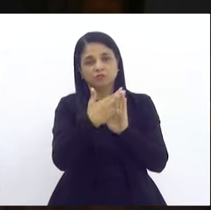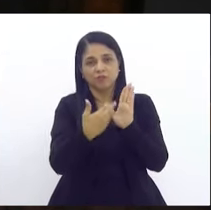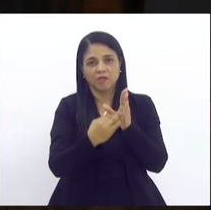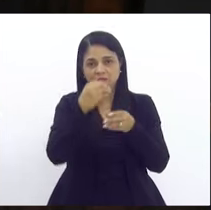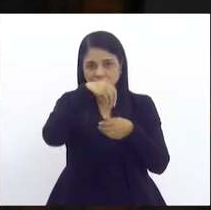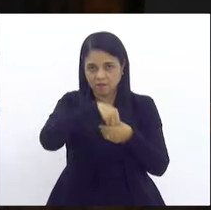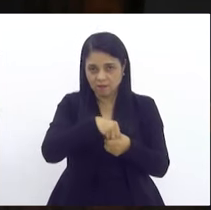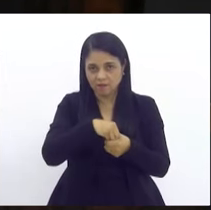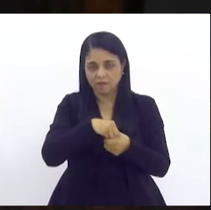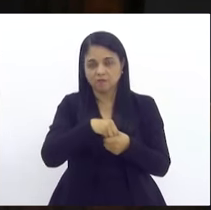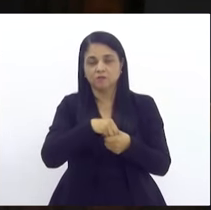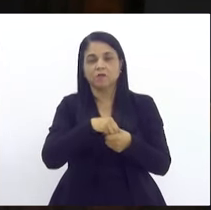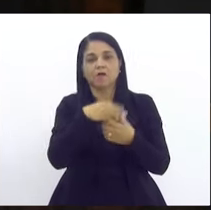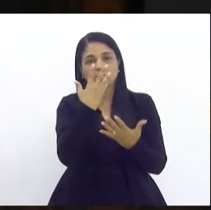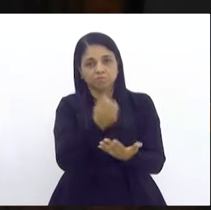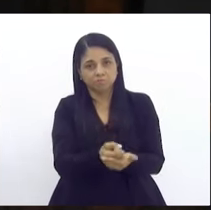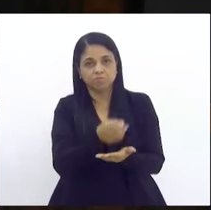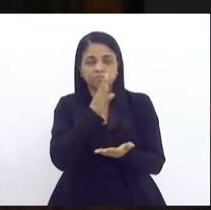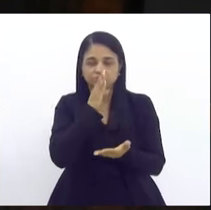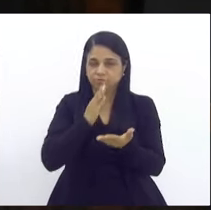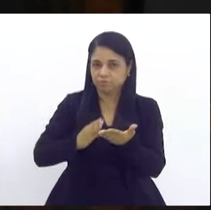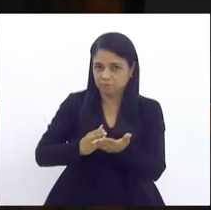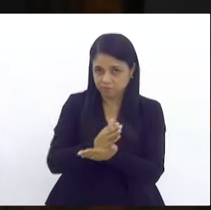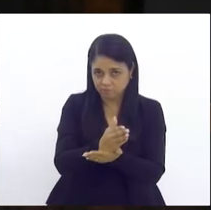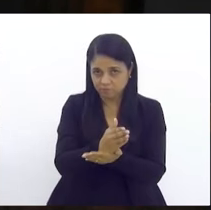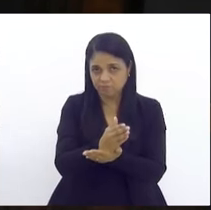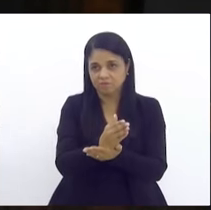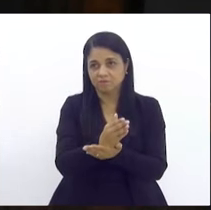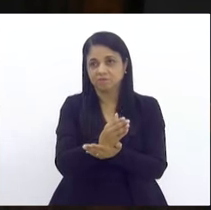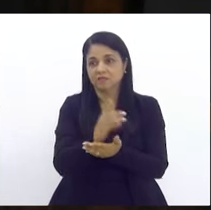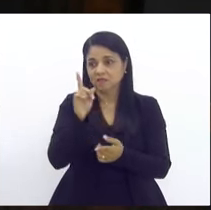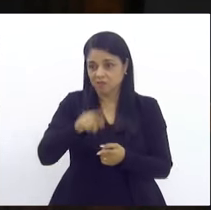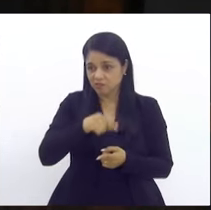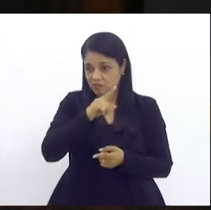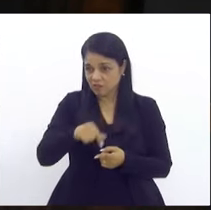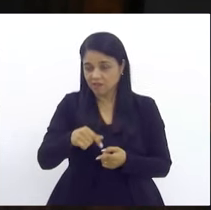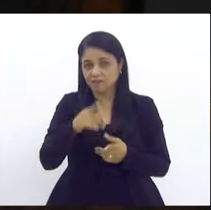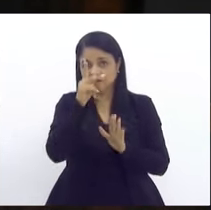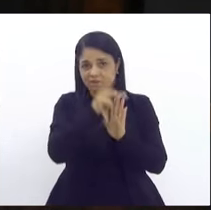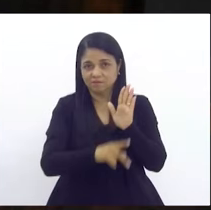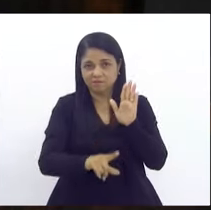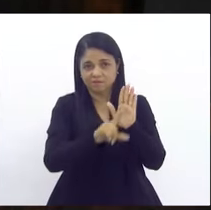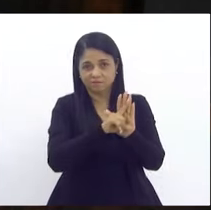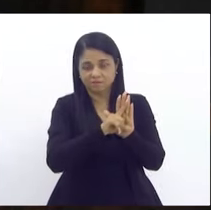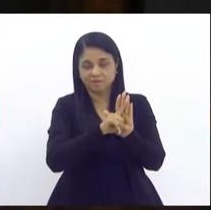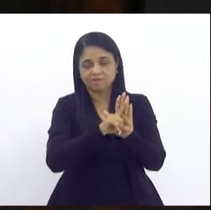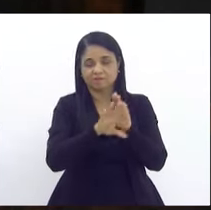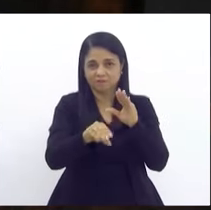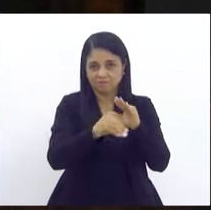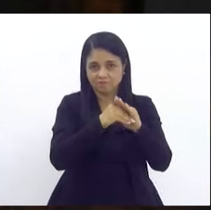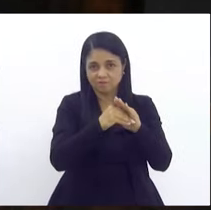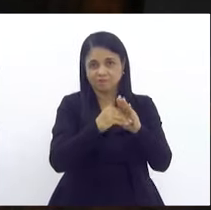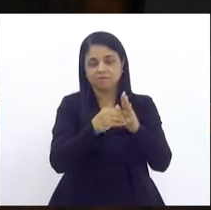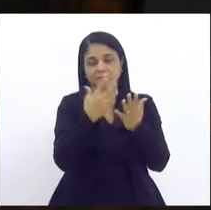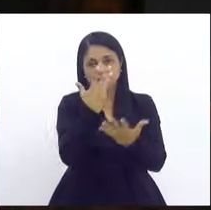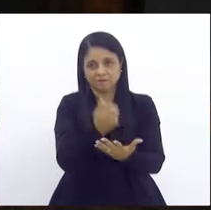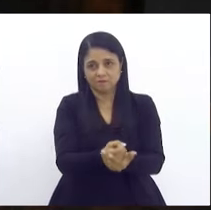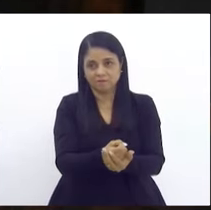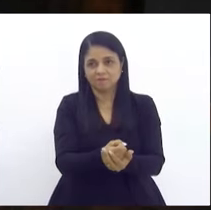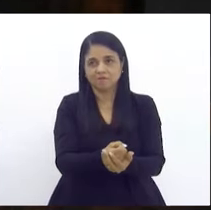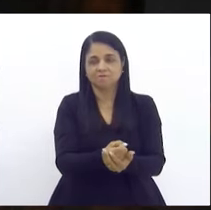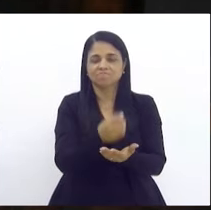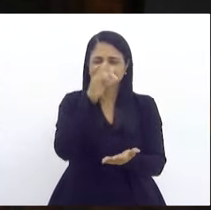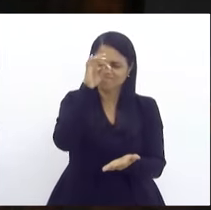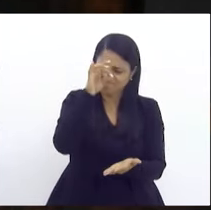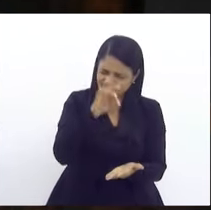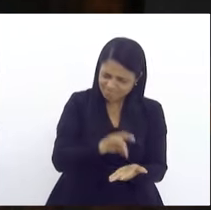Os senhores que aprovam, permaneçam como estão, rejeitado. Em votação, o projeto assim emendado. Os senhores que aprovam projeto